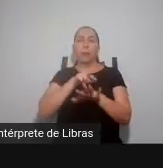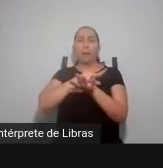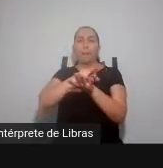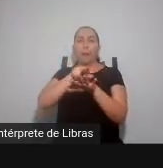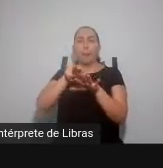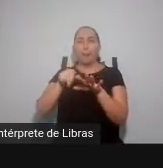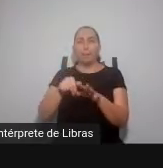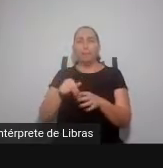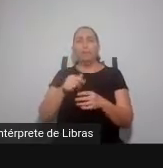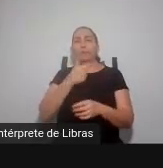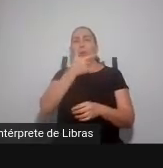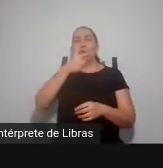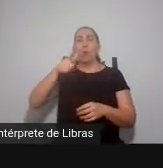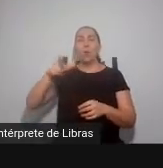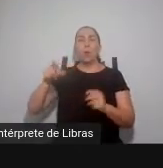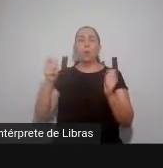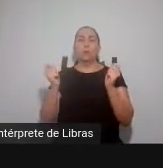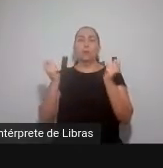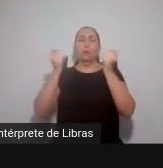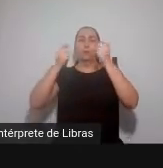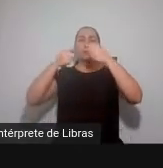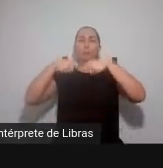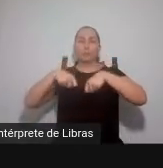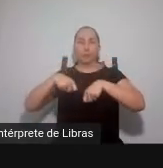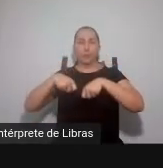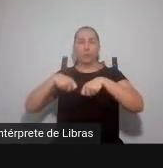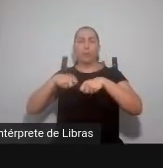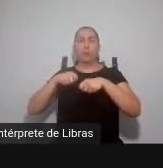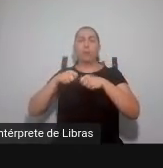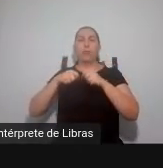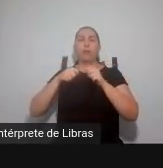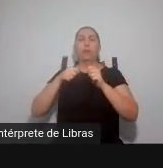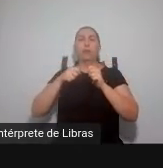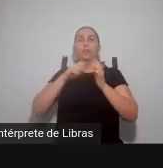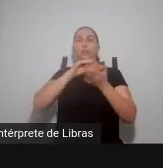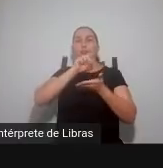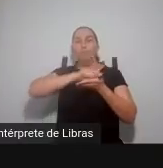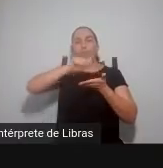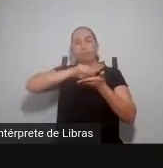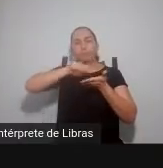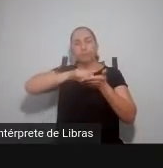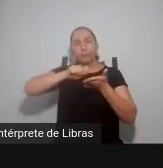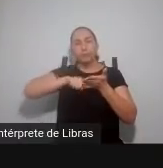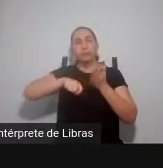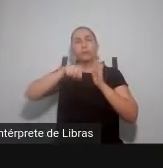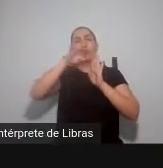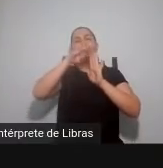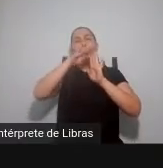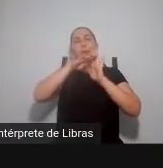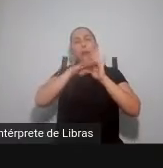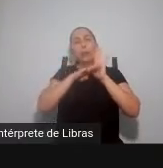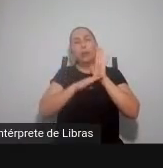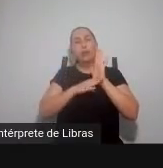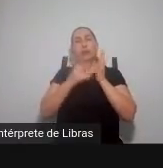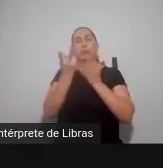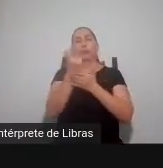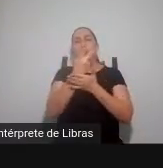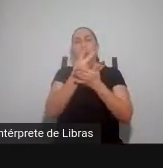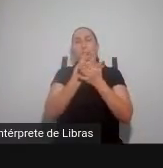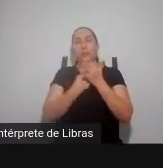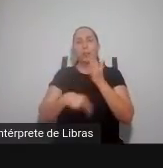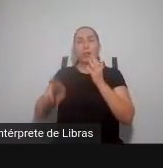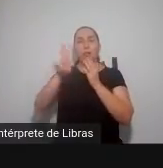Outras possibilidades aí de registros, de listas, de desenhos, de uso da leitura e